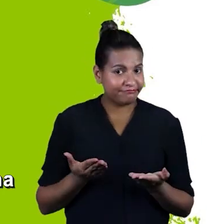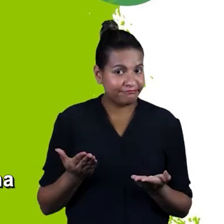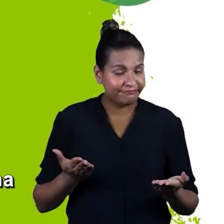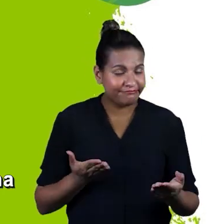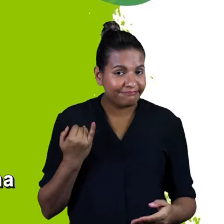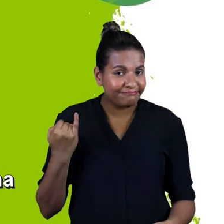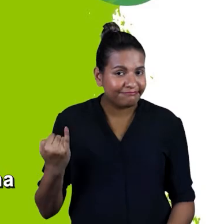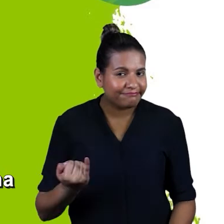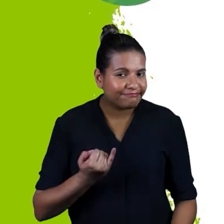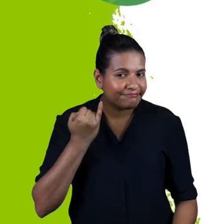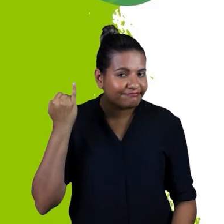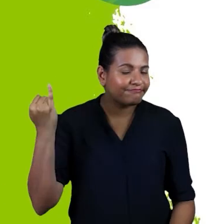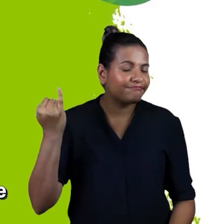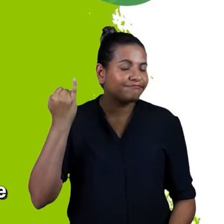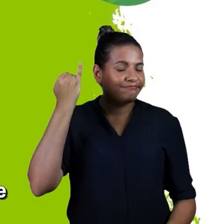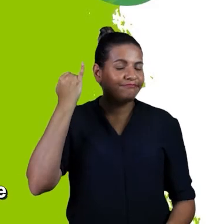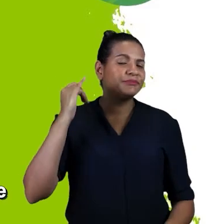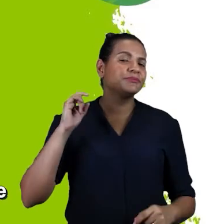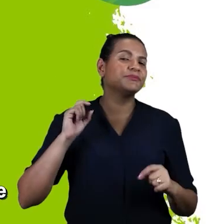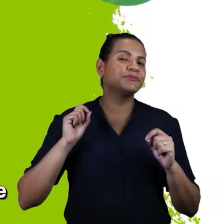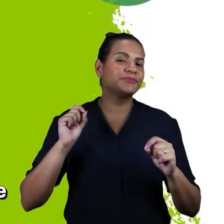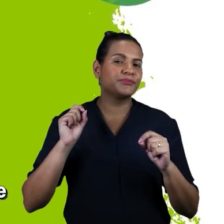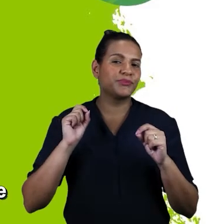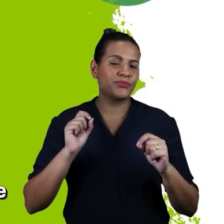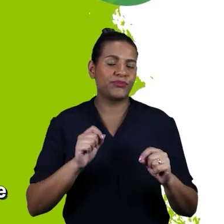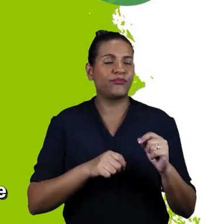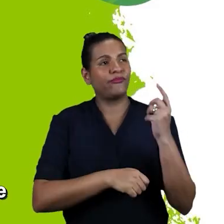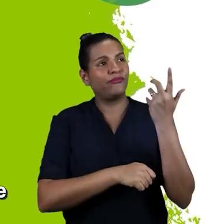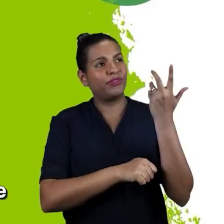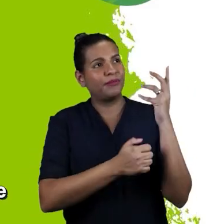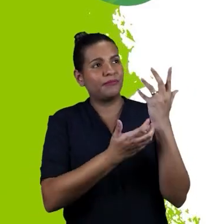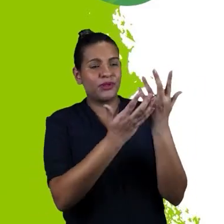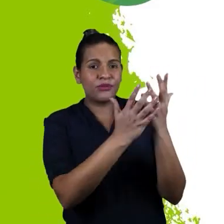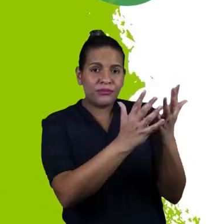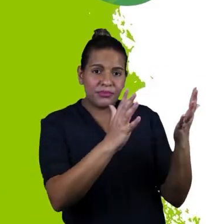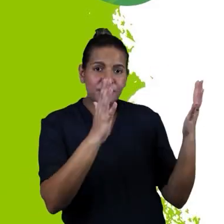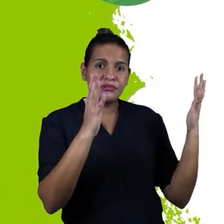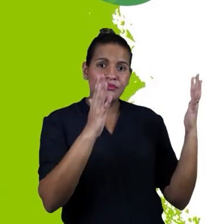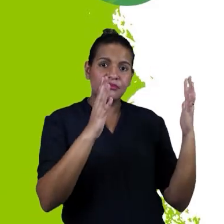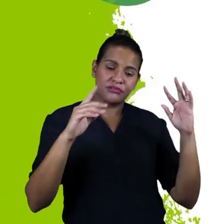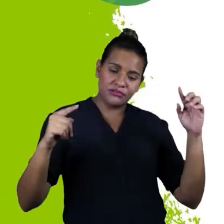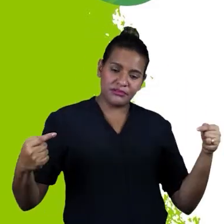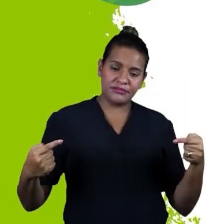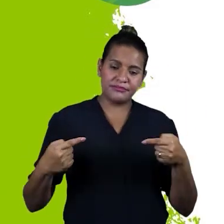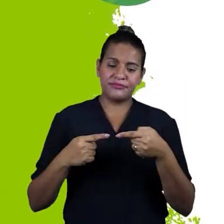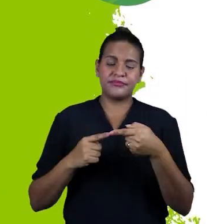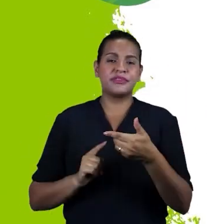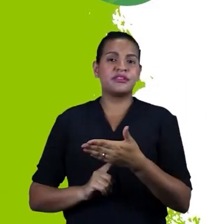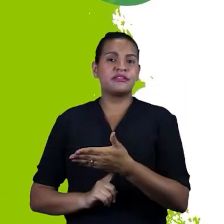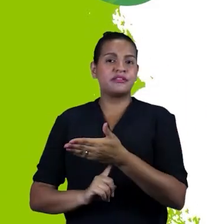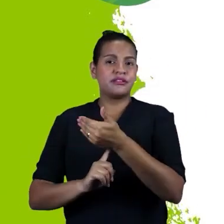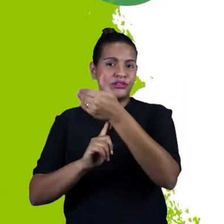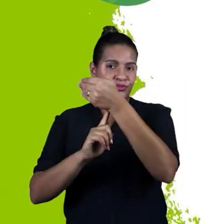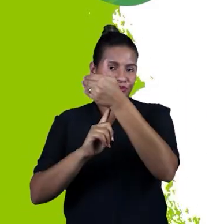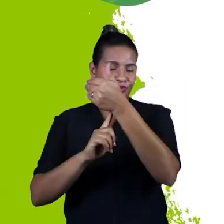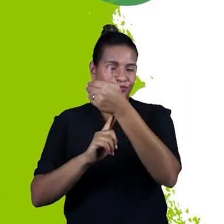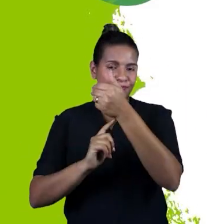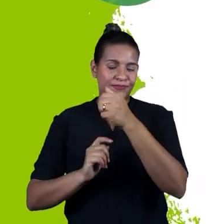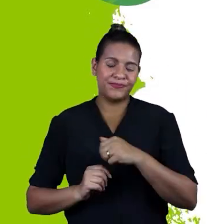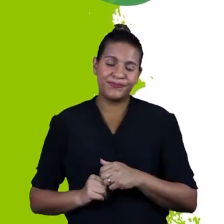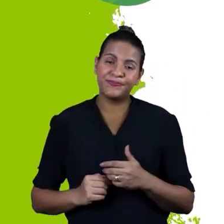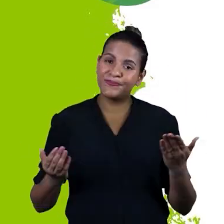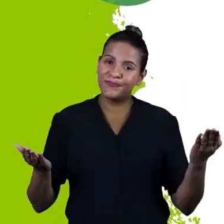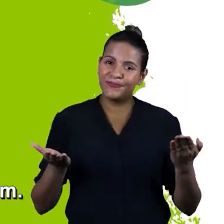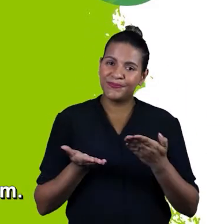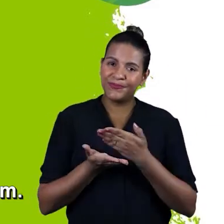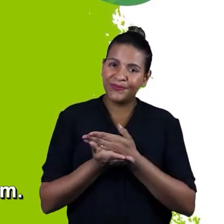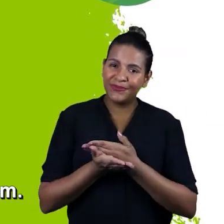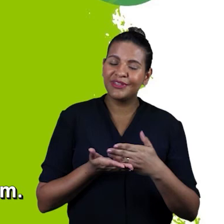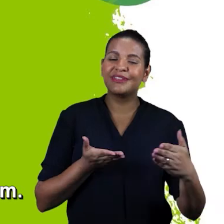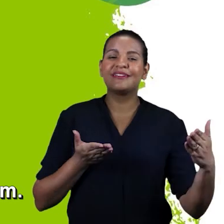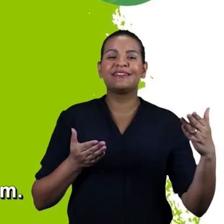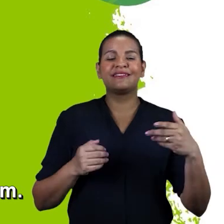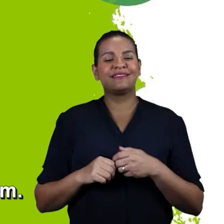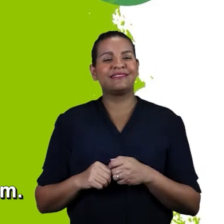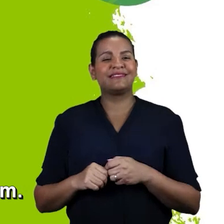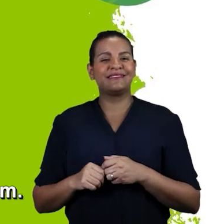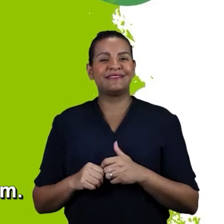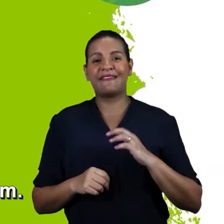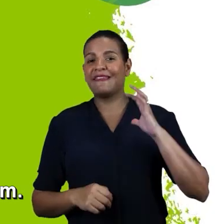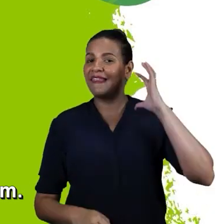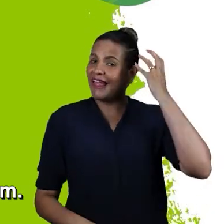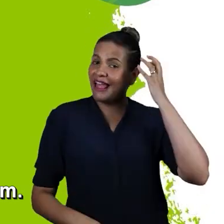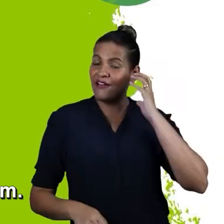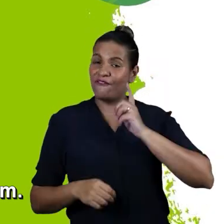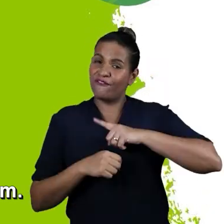muito importante: a relação entre o meio ambiente e as tecnologias geradas pelo ser humano. Começa